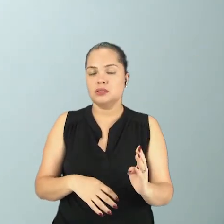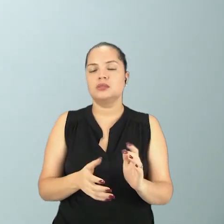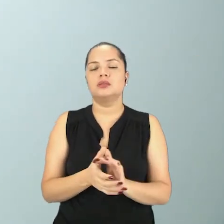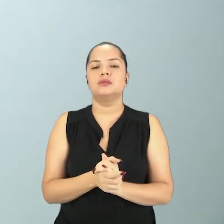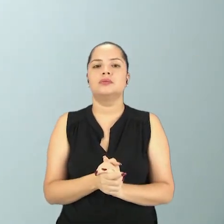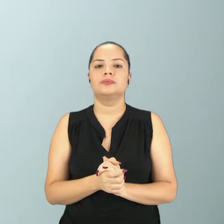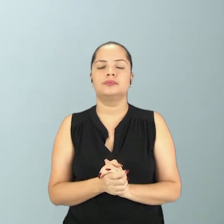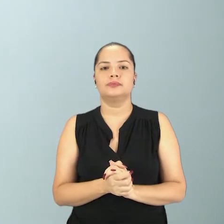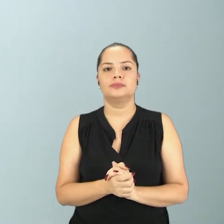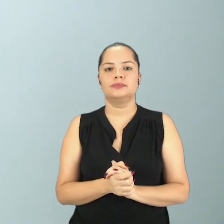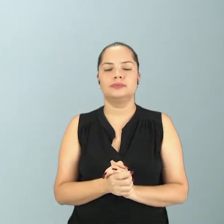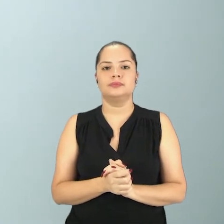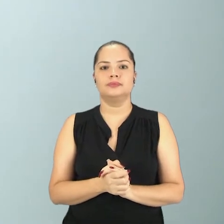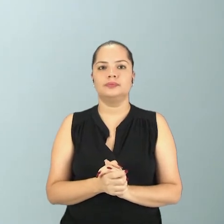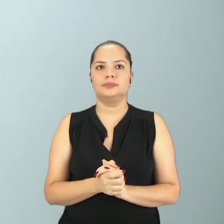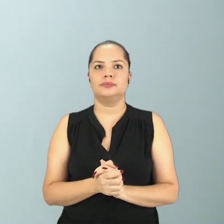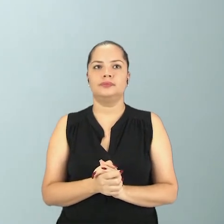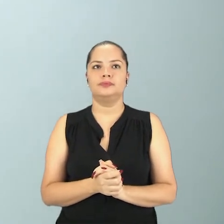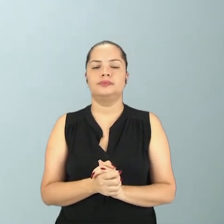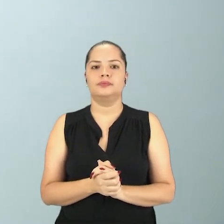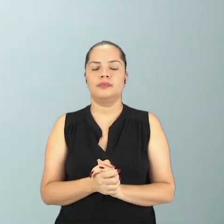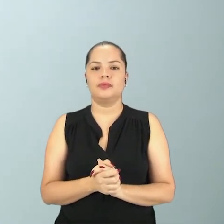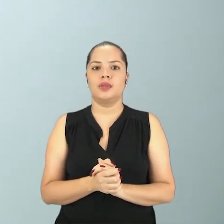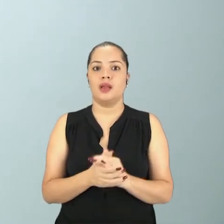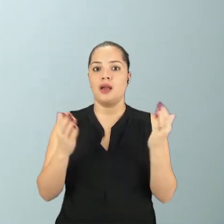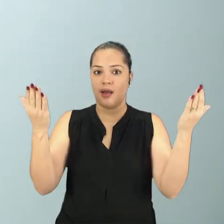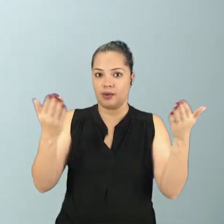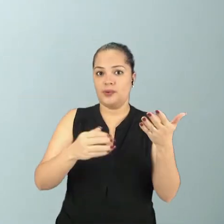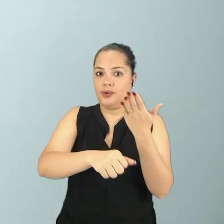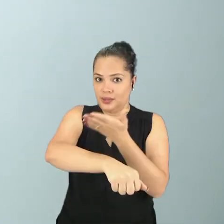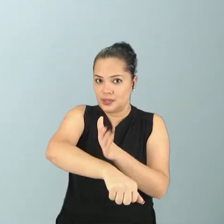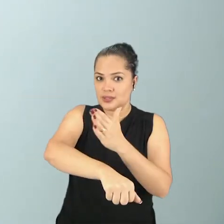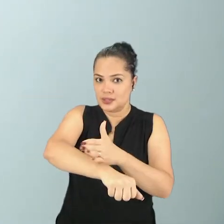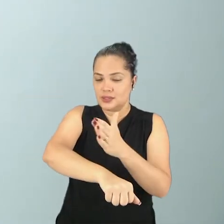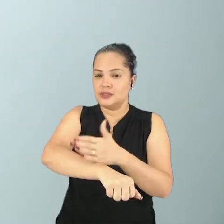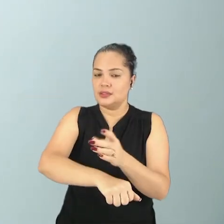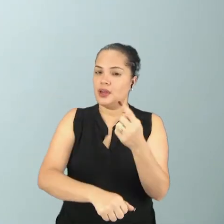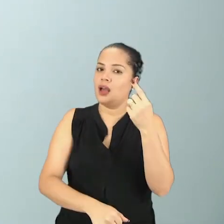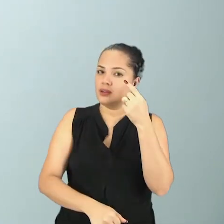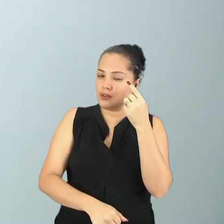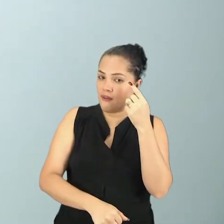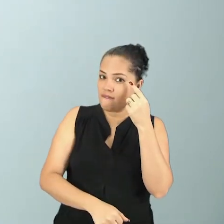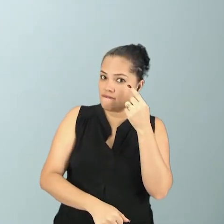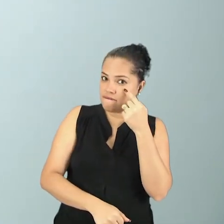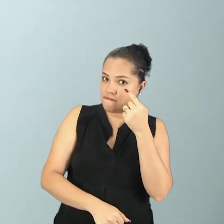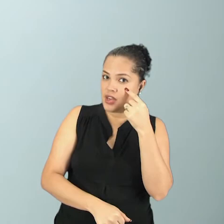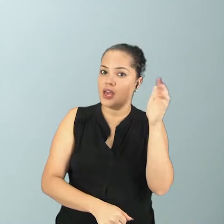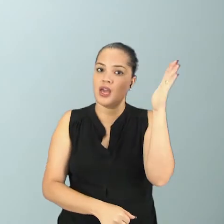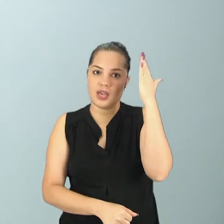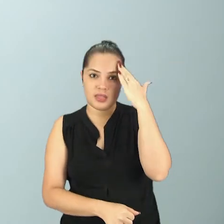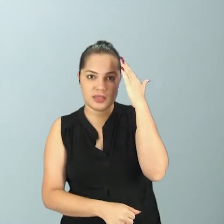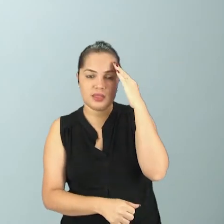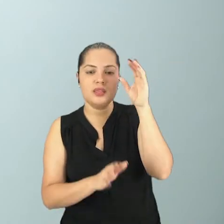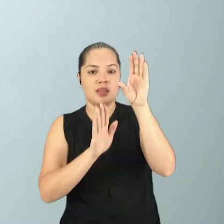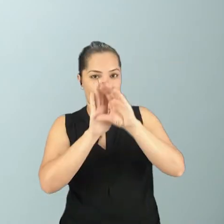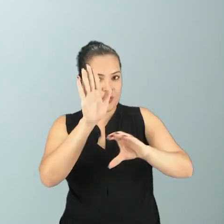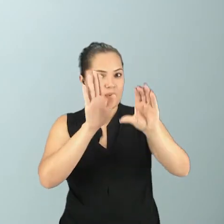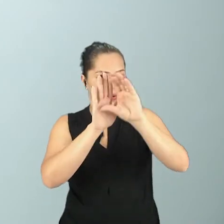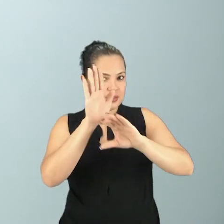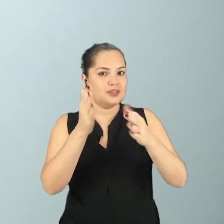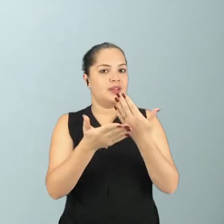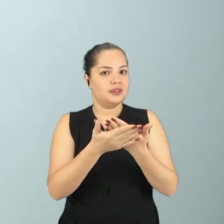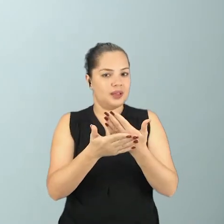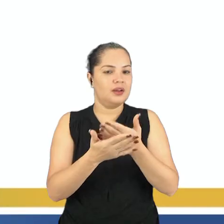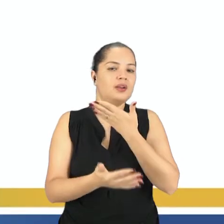grande facilidade, tá? Vamos para o nosso exercitando, tá? Para a gente rever alguns conceitos aqui da nossa aula e melhorar o